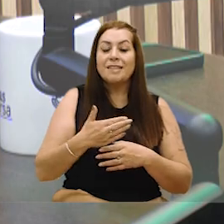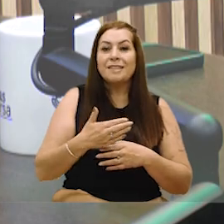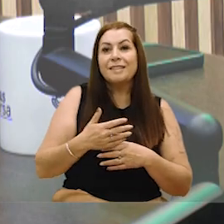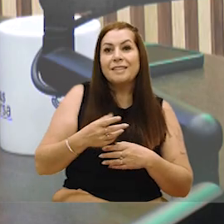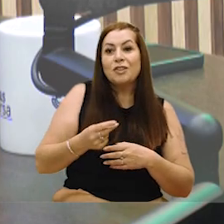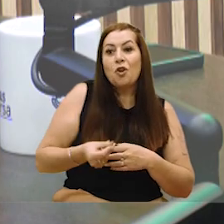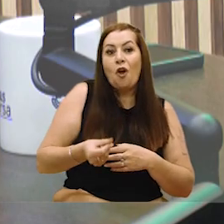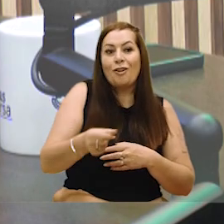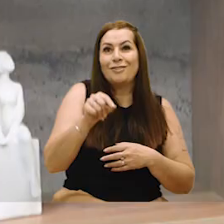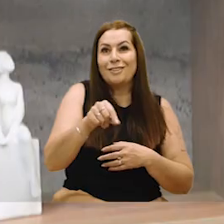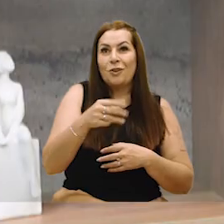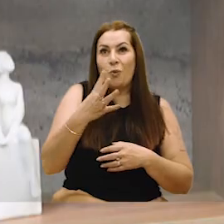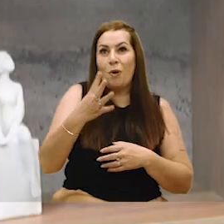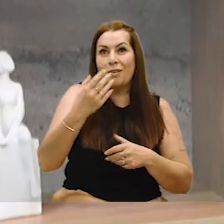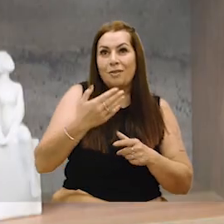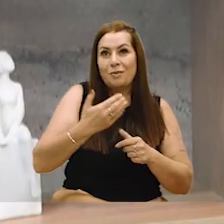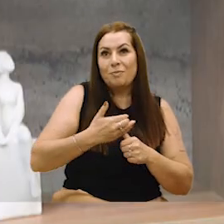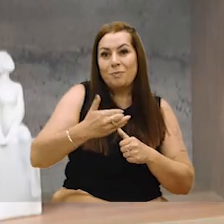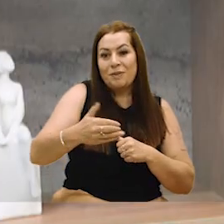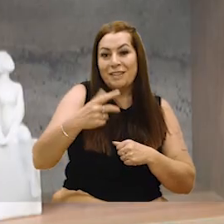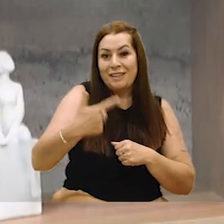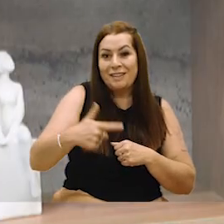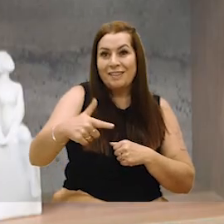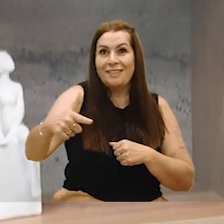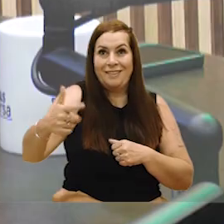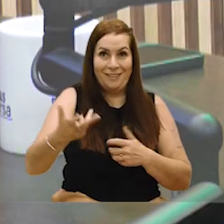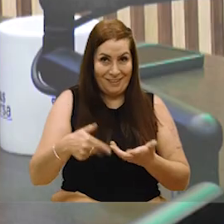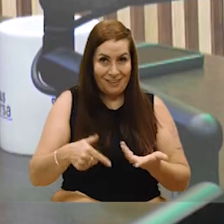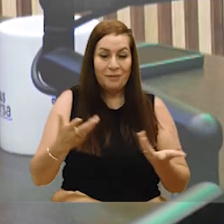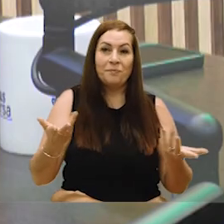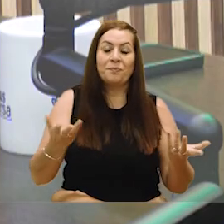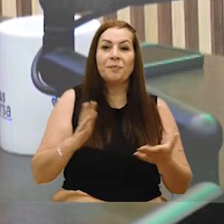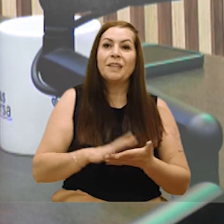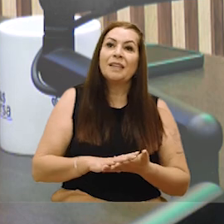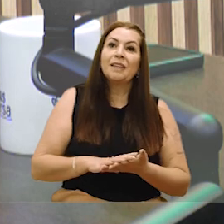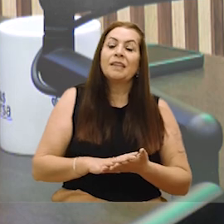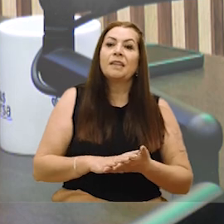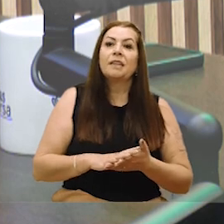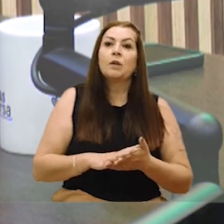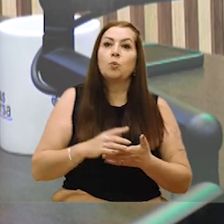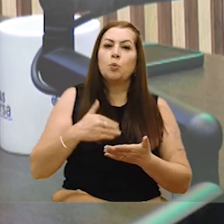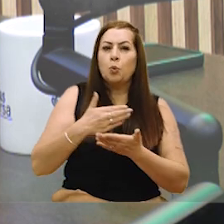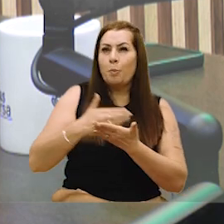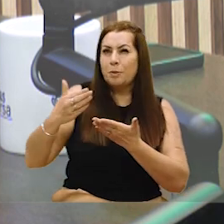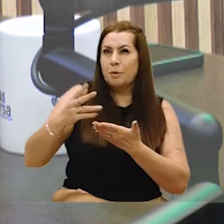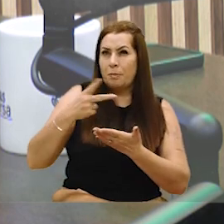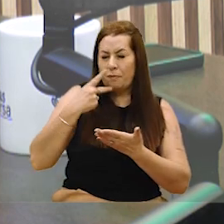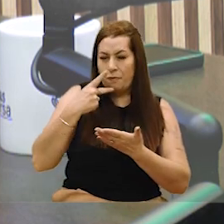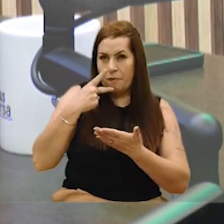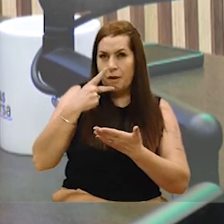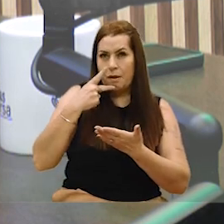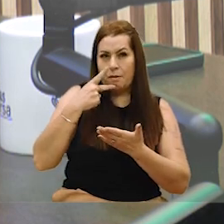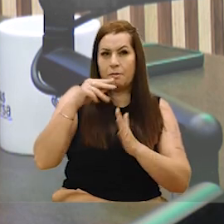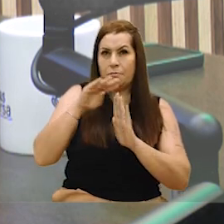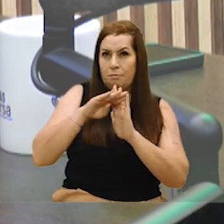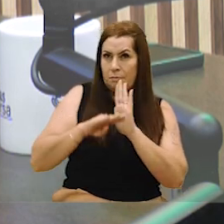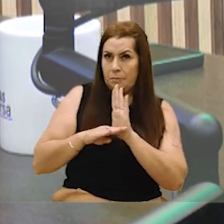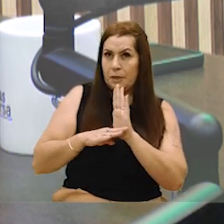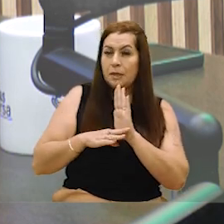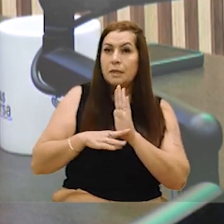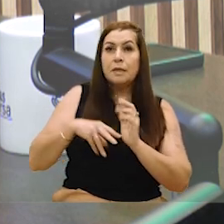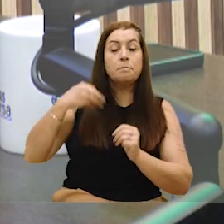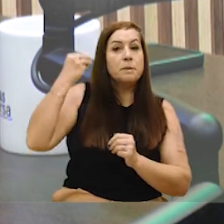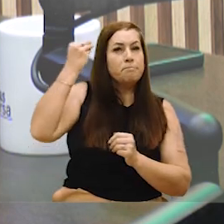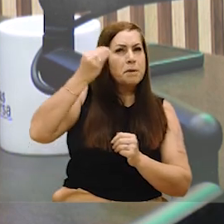dentro da Câmara, com 4 mandatos consecutivos, né? Então, quando eu iniciei minha fala agora no programa, essa